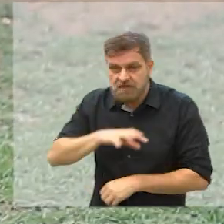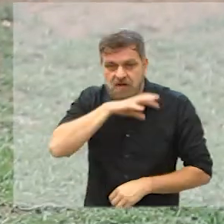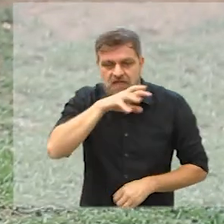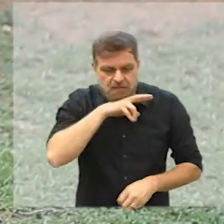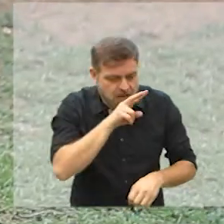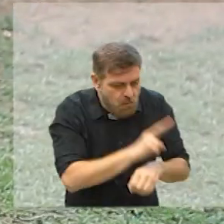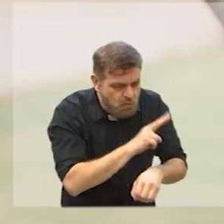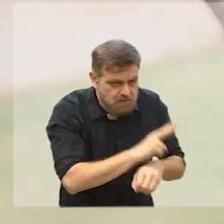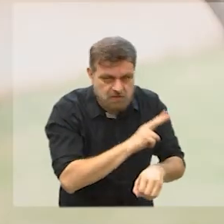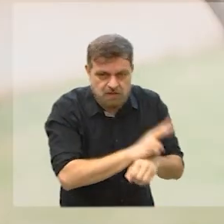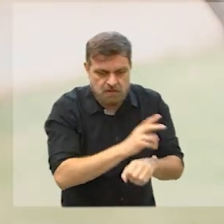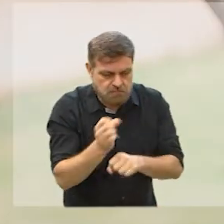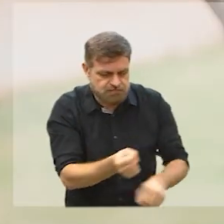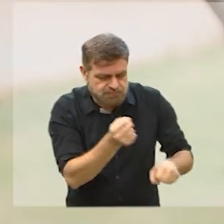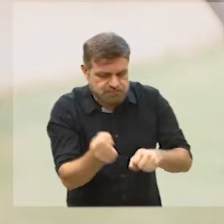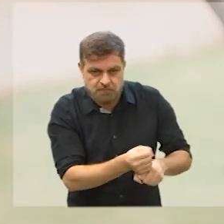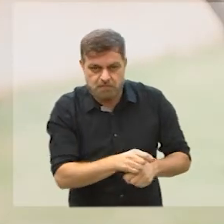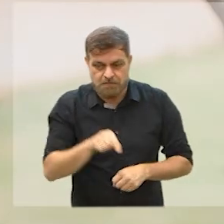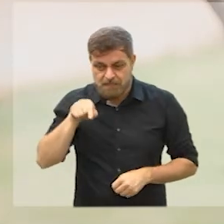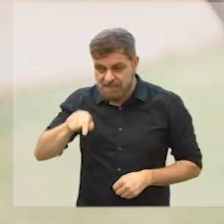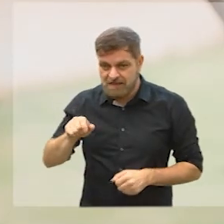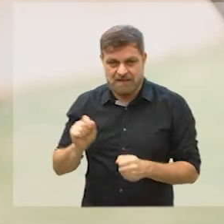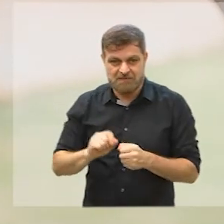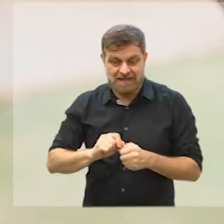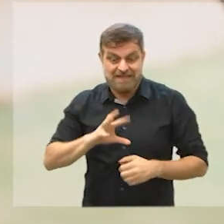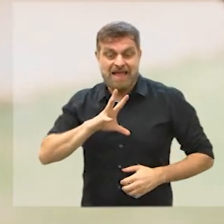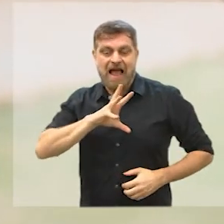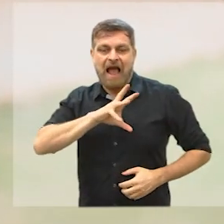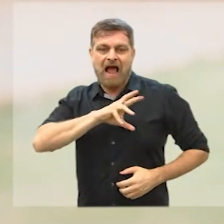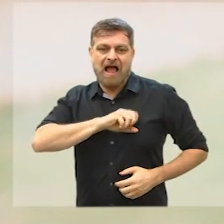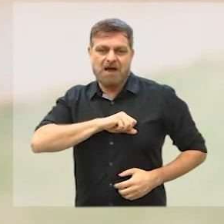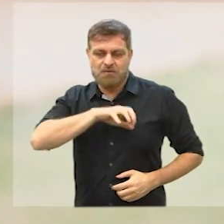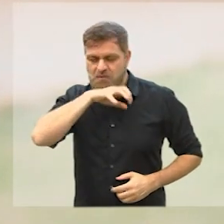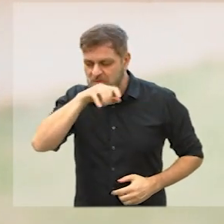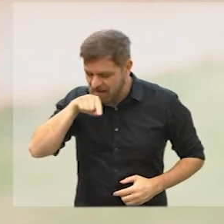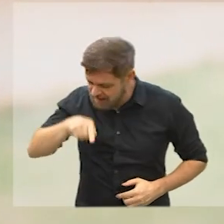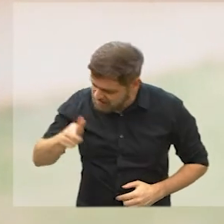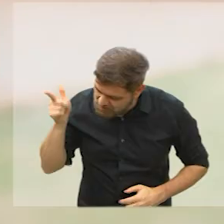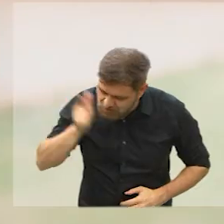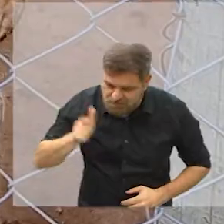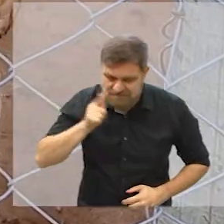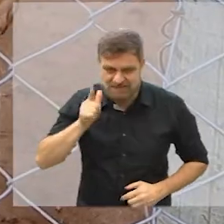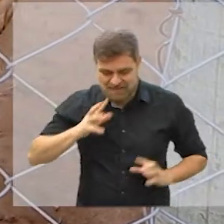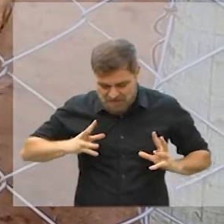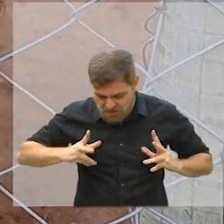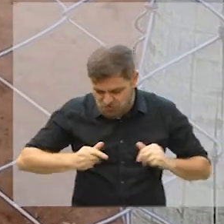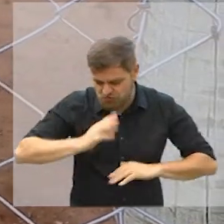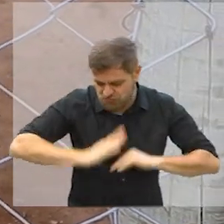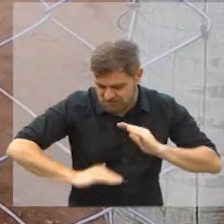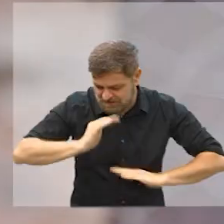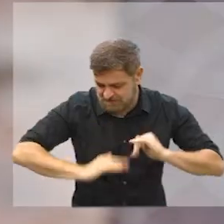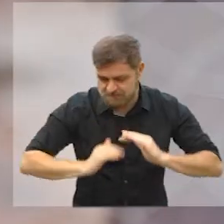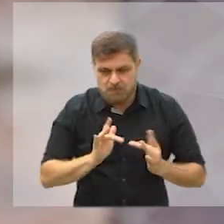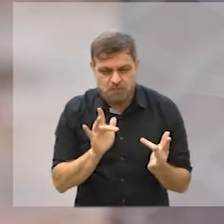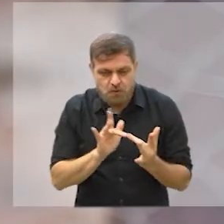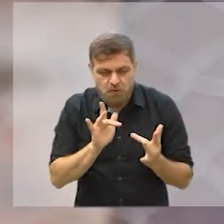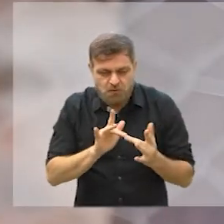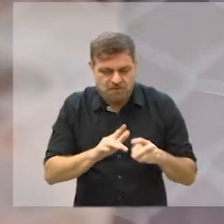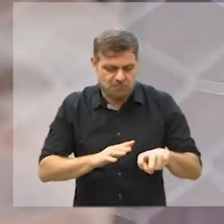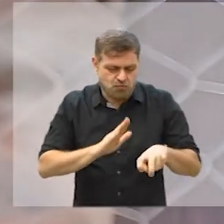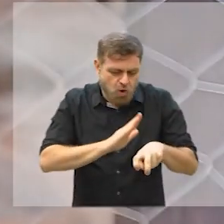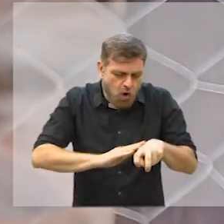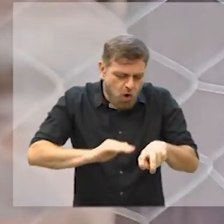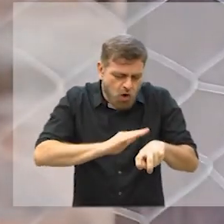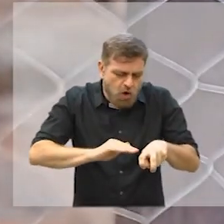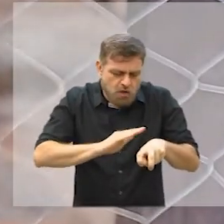com os cachorros. Ela não deixa nada pelo amor que ela tem aos bichos, ela concilia tudo. A cada contato com os bichinhos, é